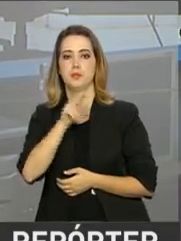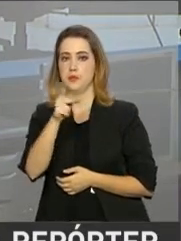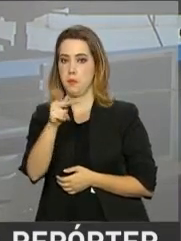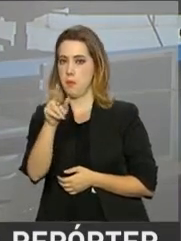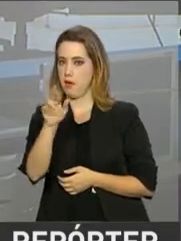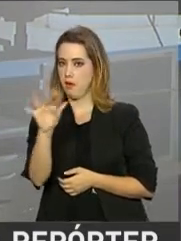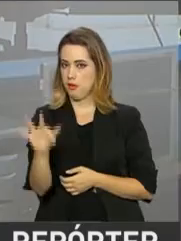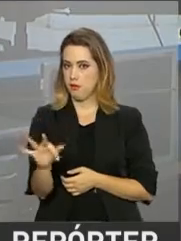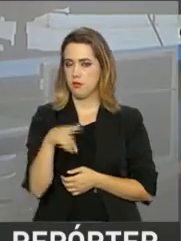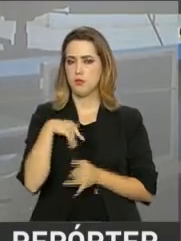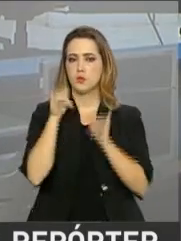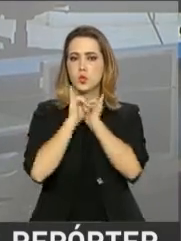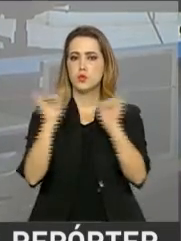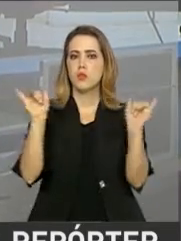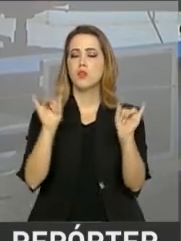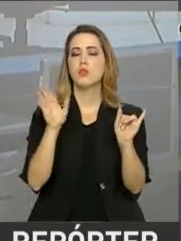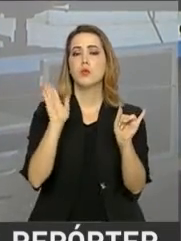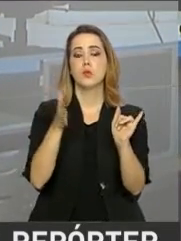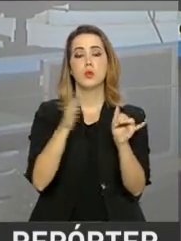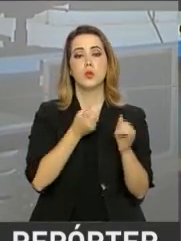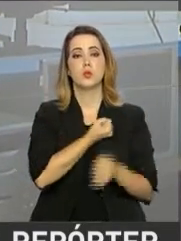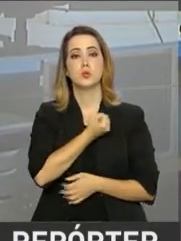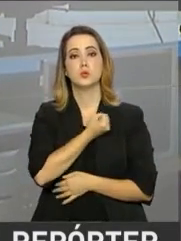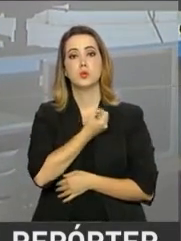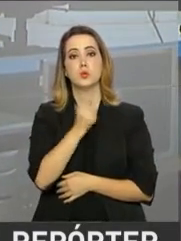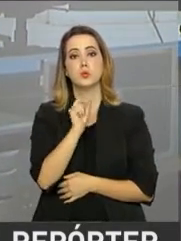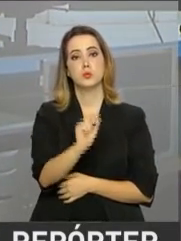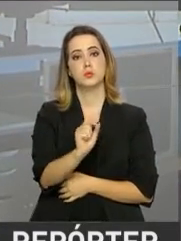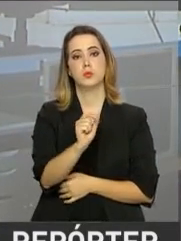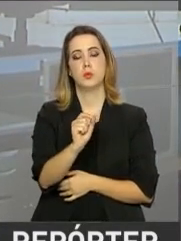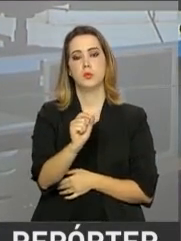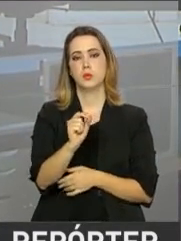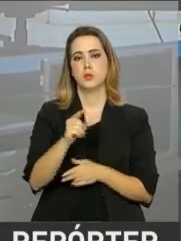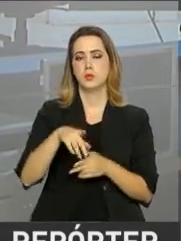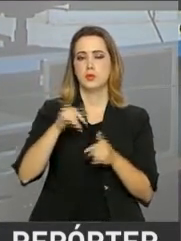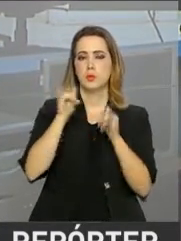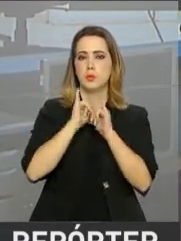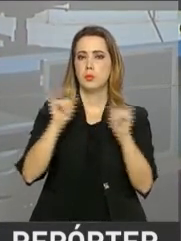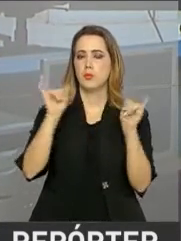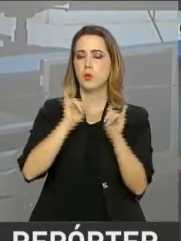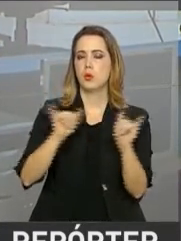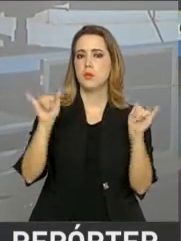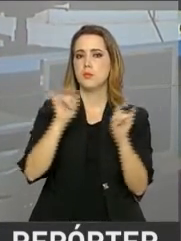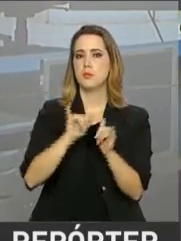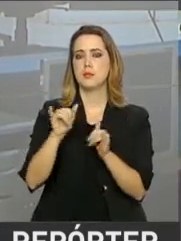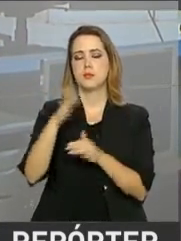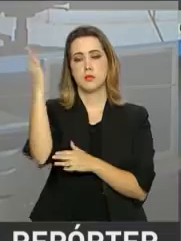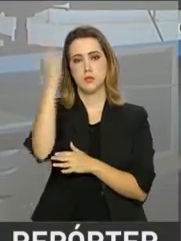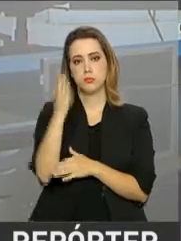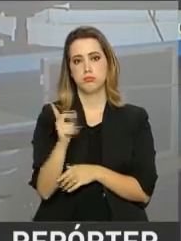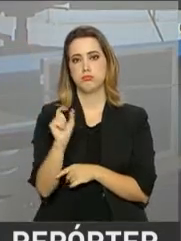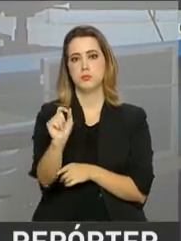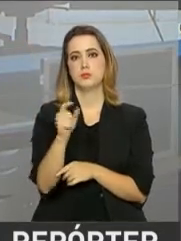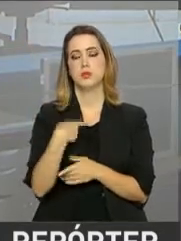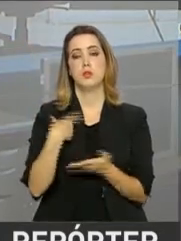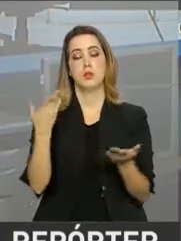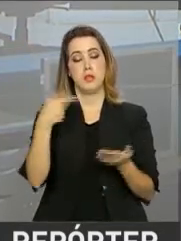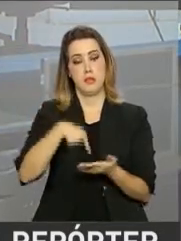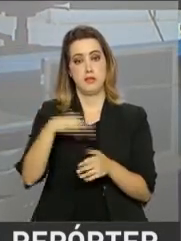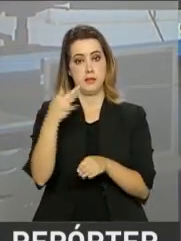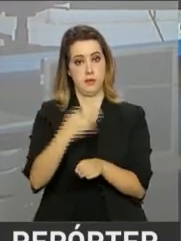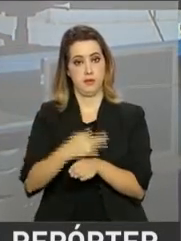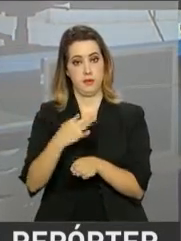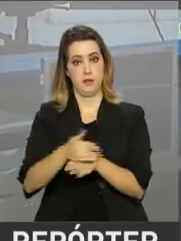federal divulgou agora há pouco os números da operação proclamação da república neste feriado prolongado a prf fiscalizou mais de